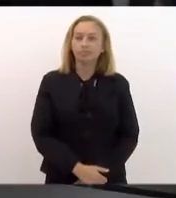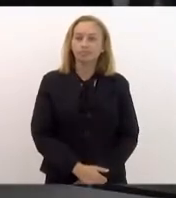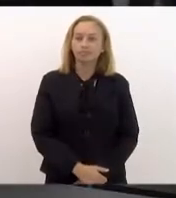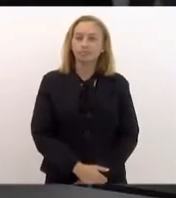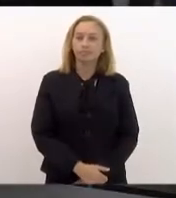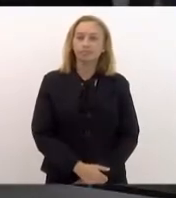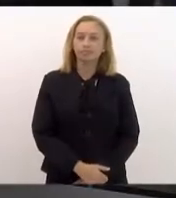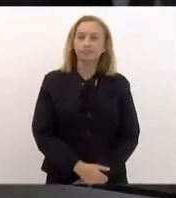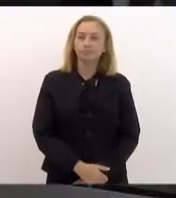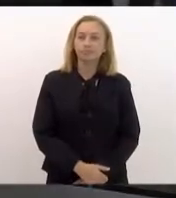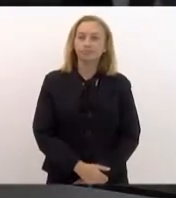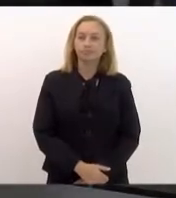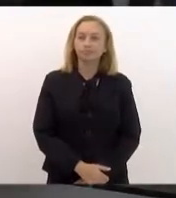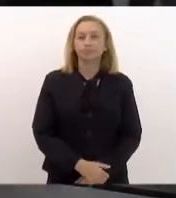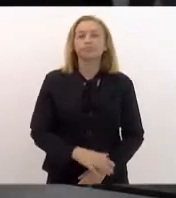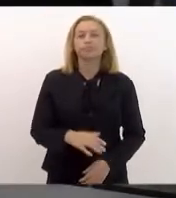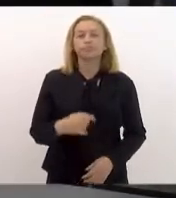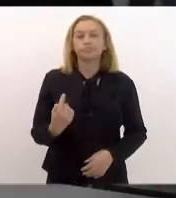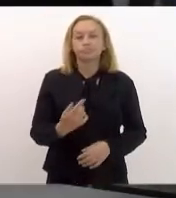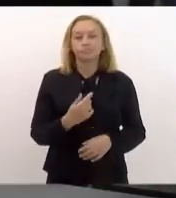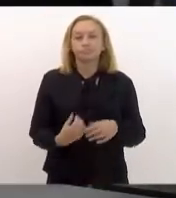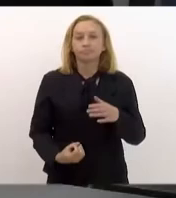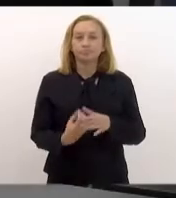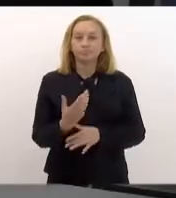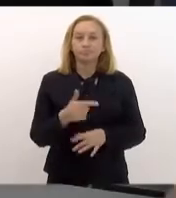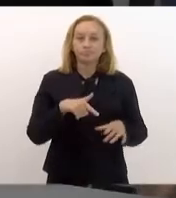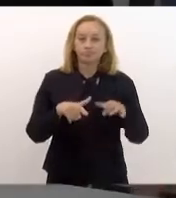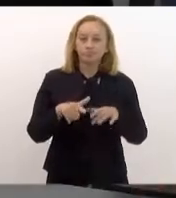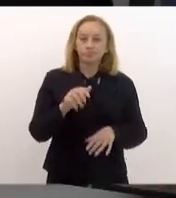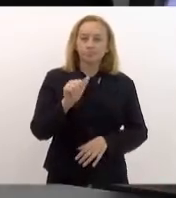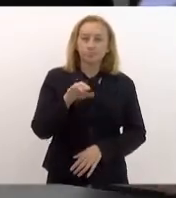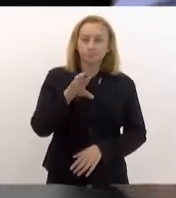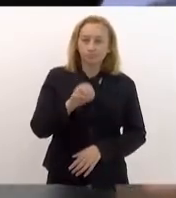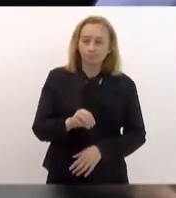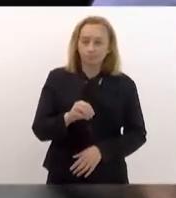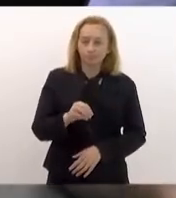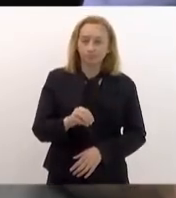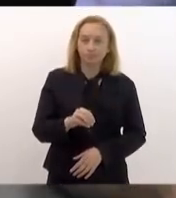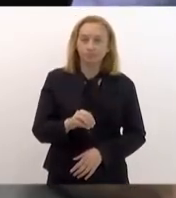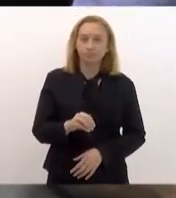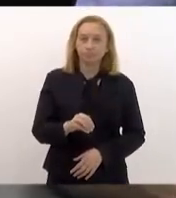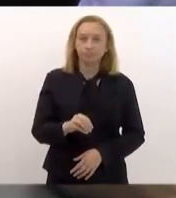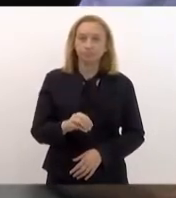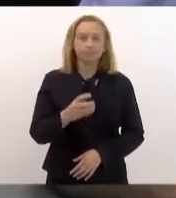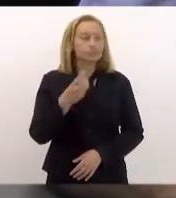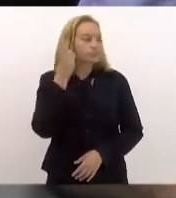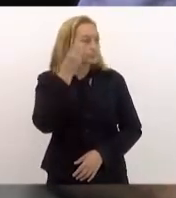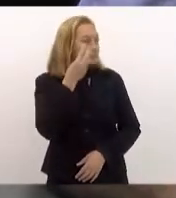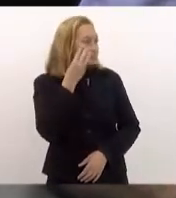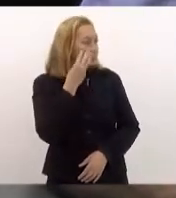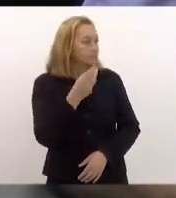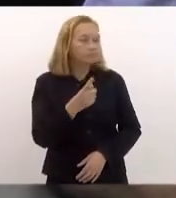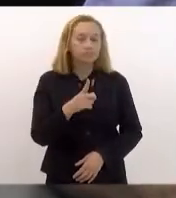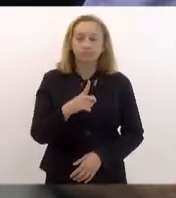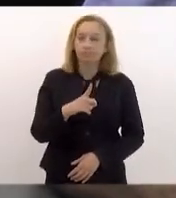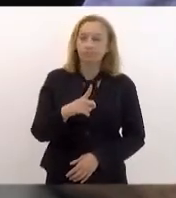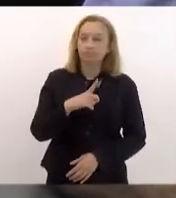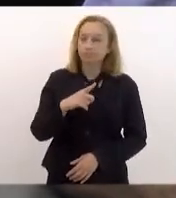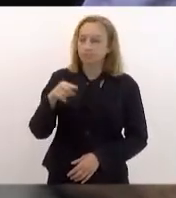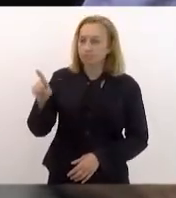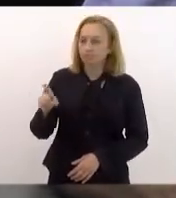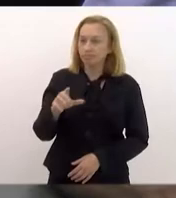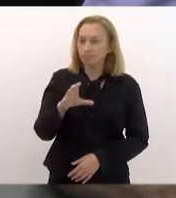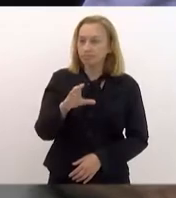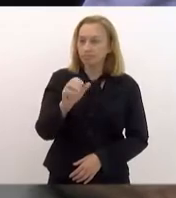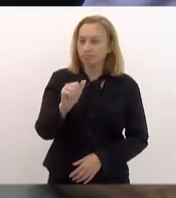as estáticas. Quando a gente fez o trabalho do Arco Metropolitano, Valdec, nós estivemos lá em Campos Elíseos. E,